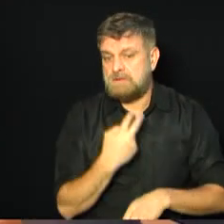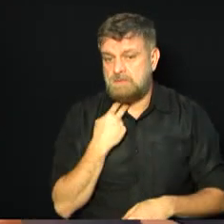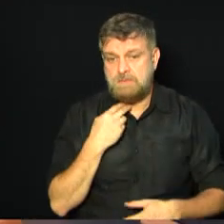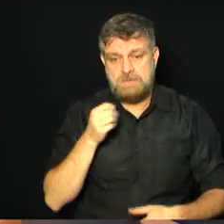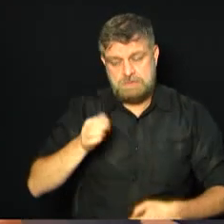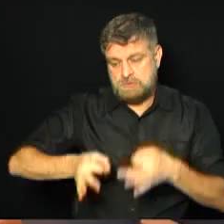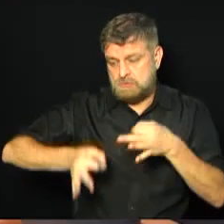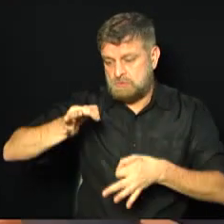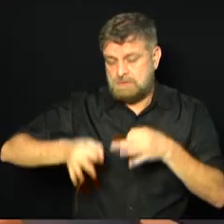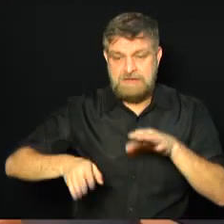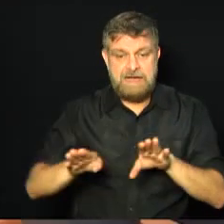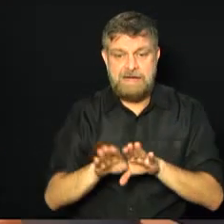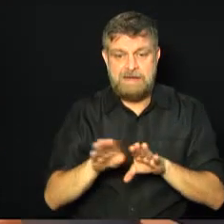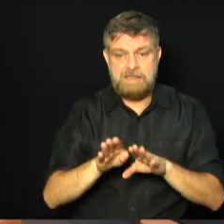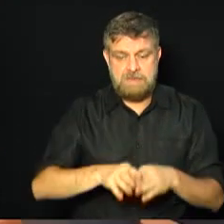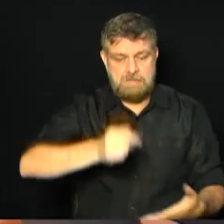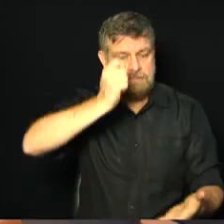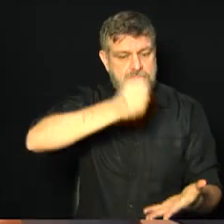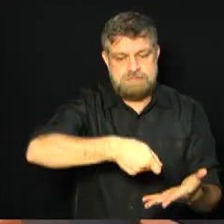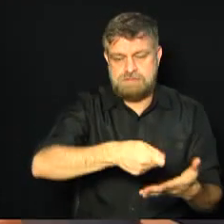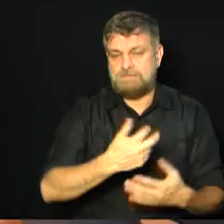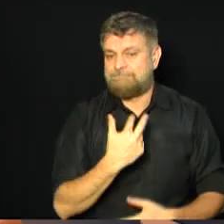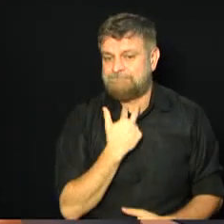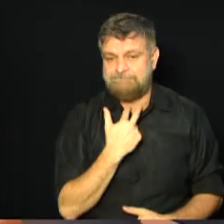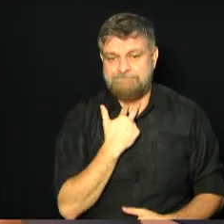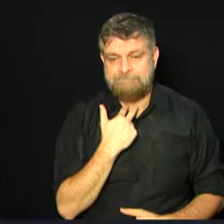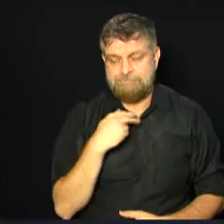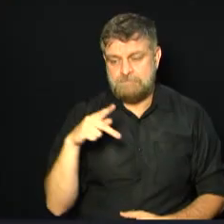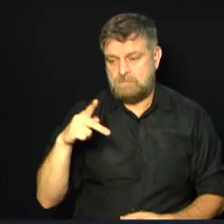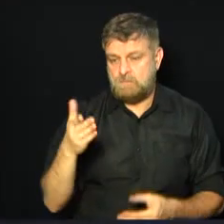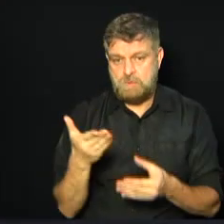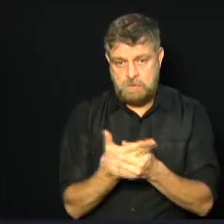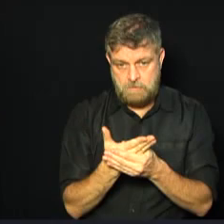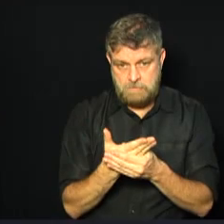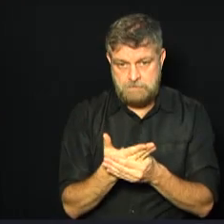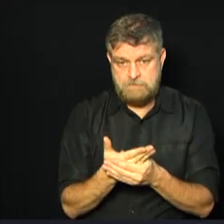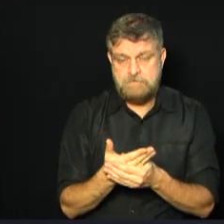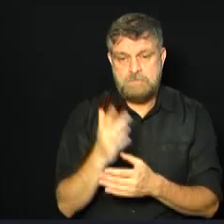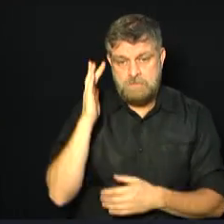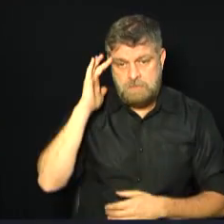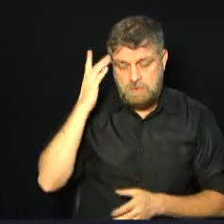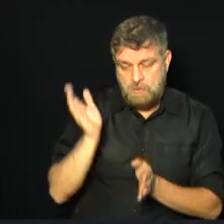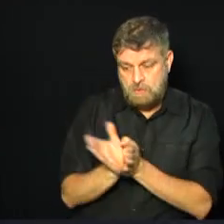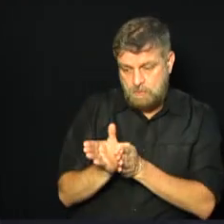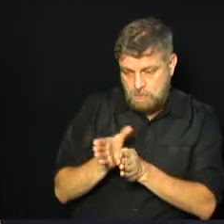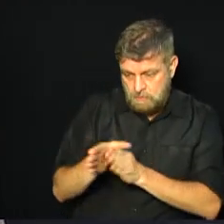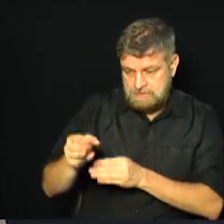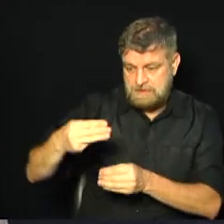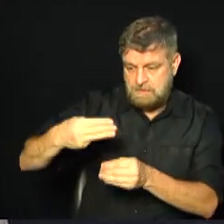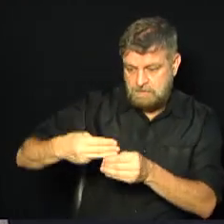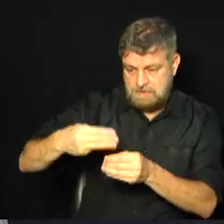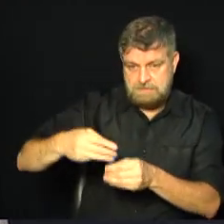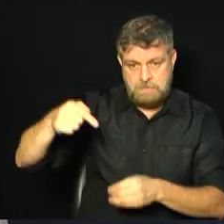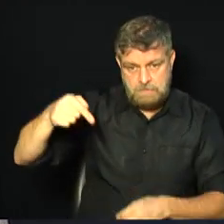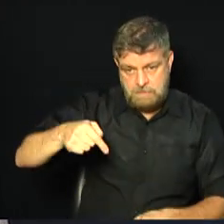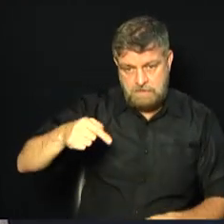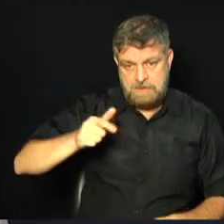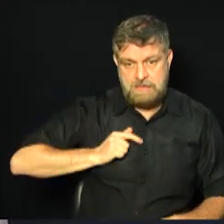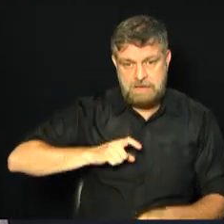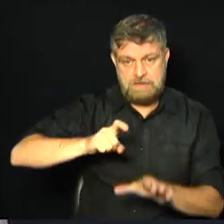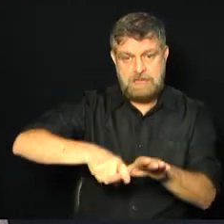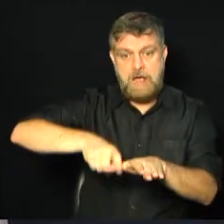e condenado ao mesmo tempo. Eu vejo a importância do Conselho Municipal exatamente nisso. É uma entidade